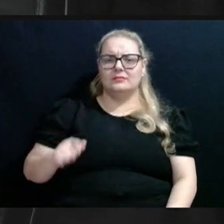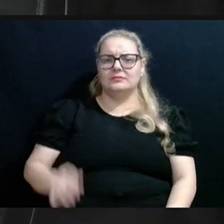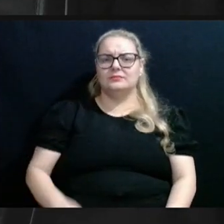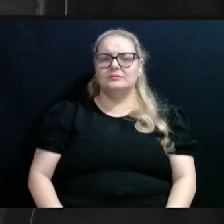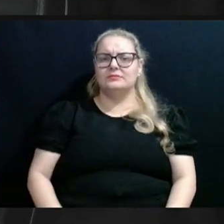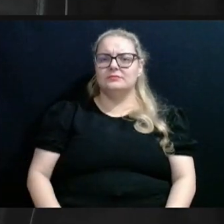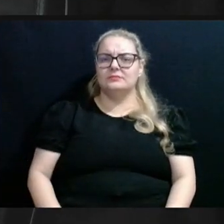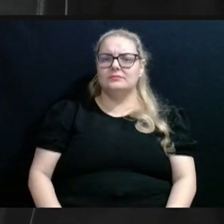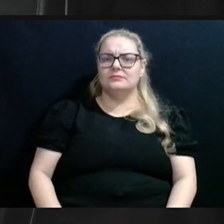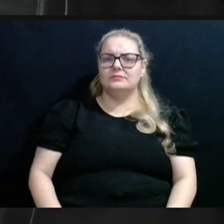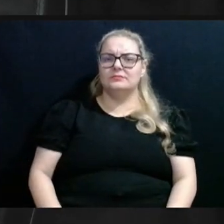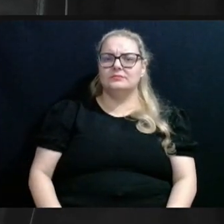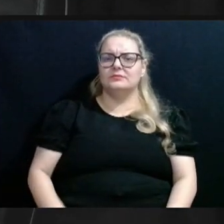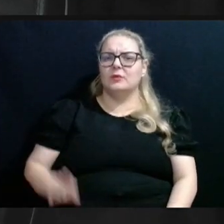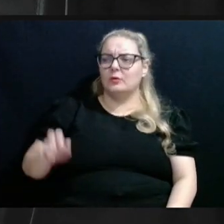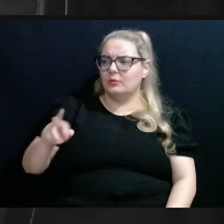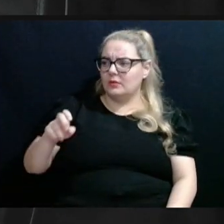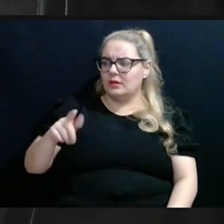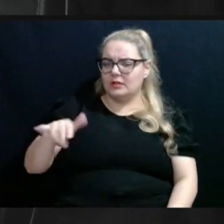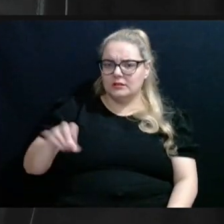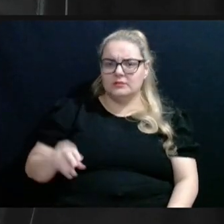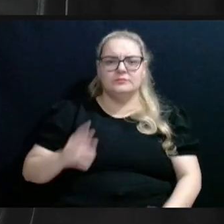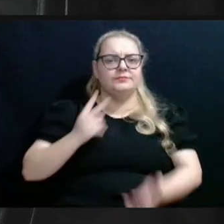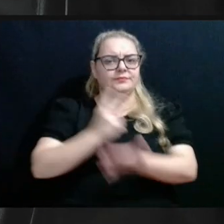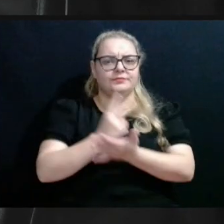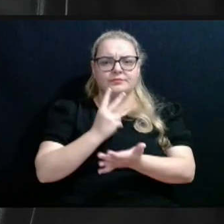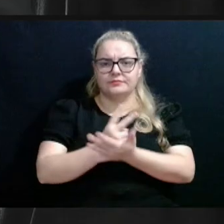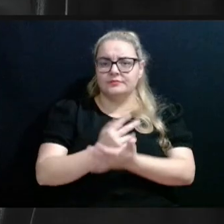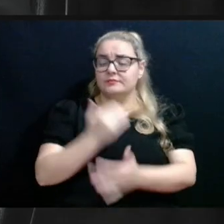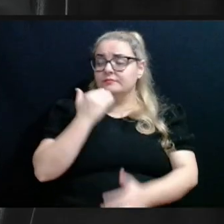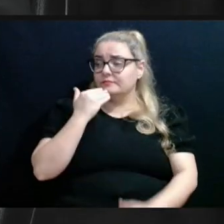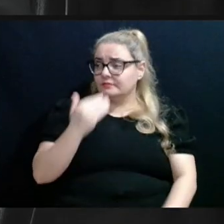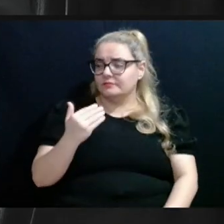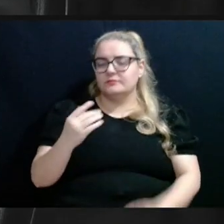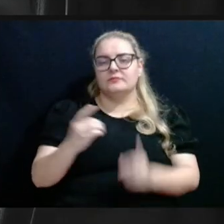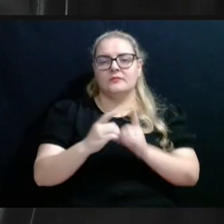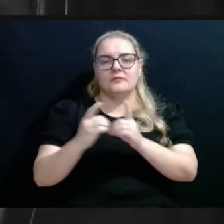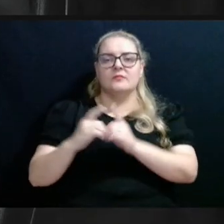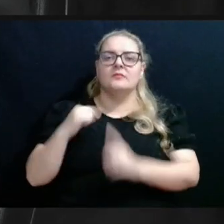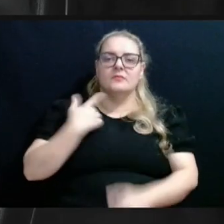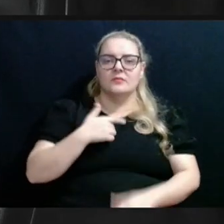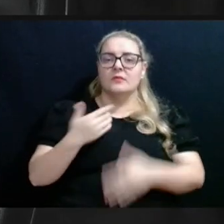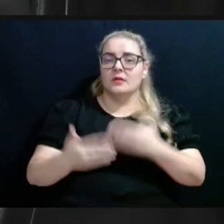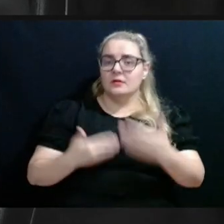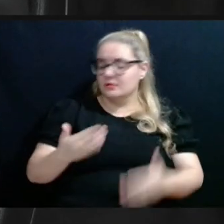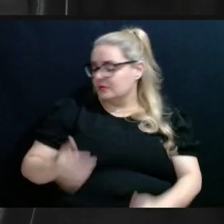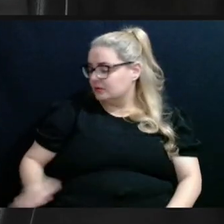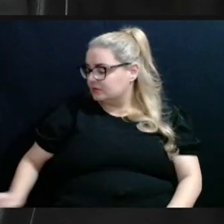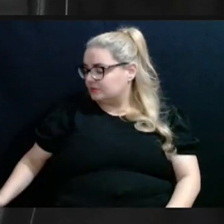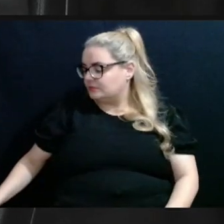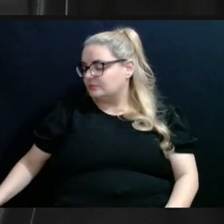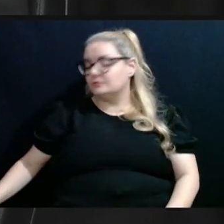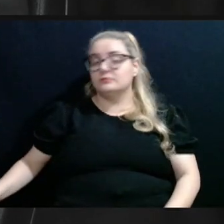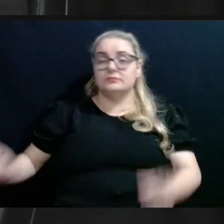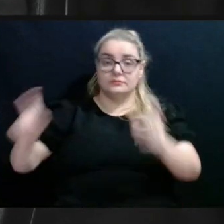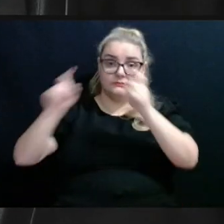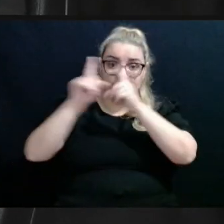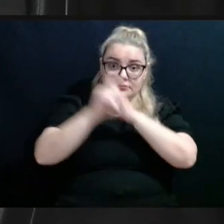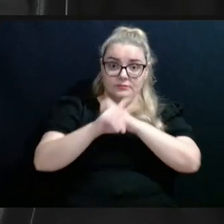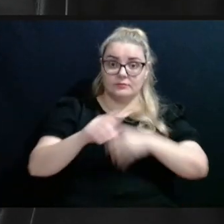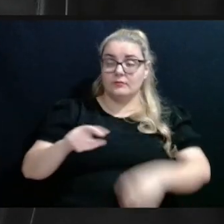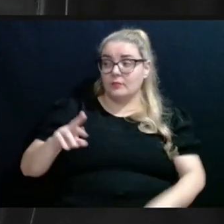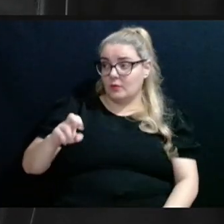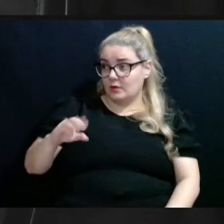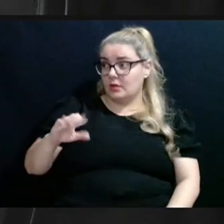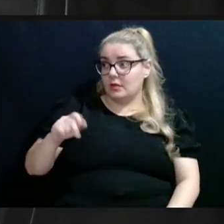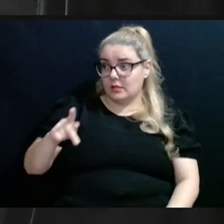do Bertão tem nos atendido sempre quando a gente precisa. Quando o serviço vai ser executado é muito complicado, um recap grande, por exemplo,